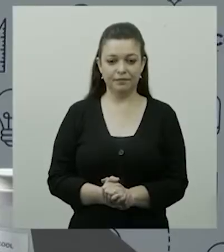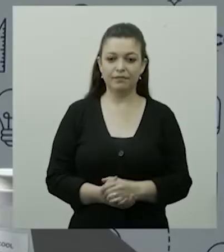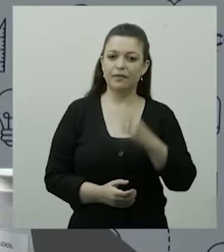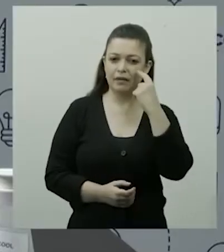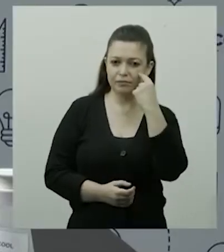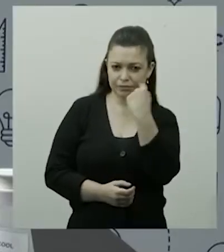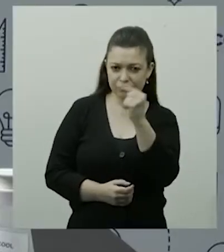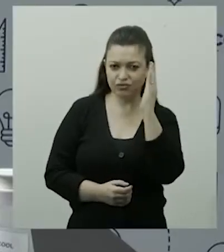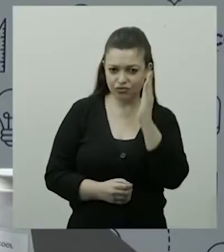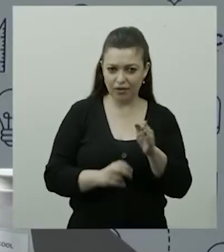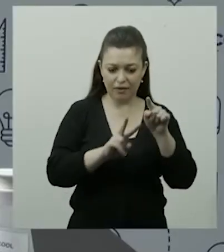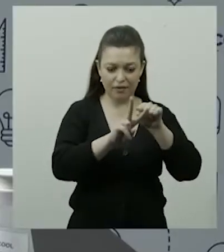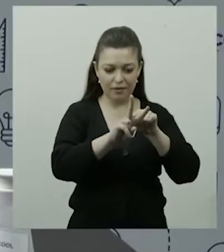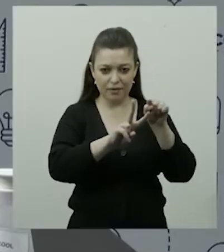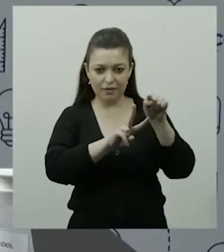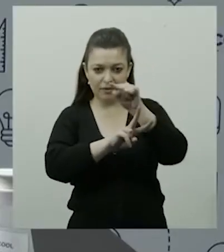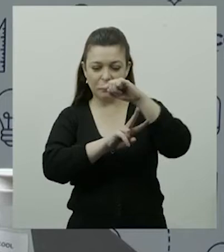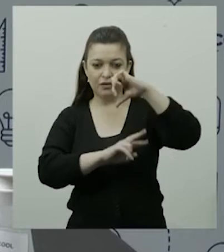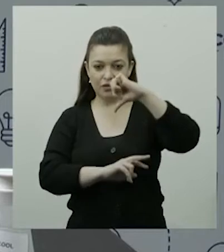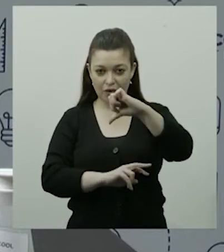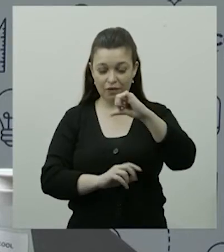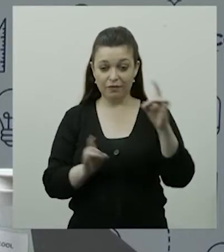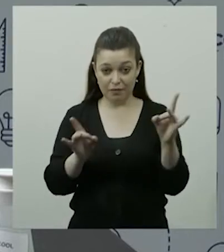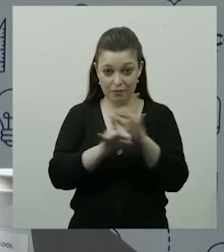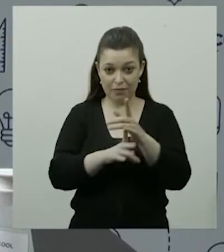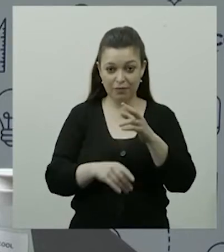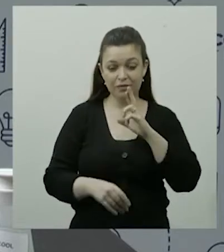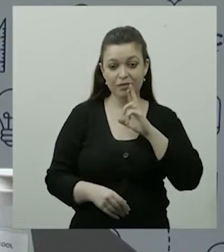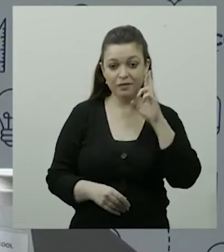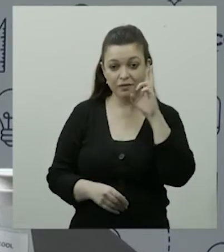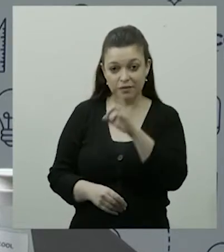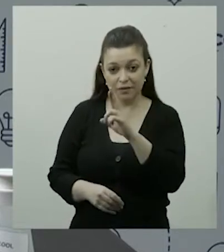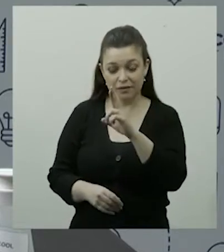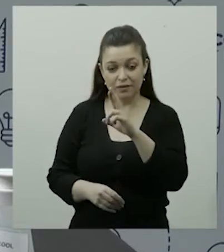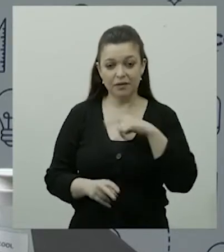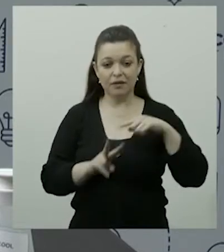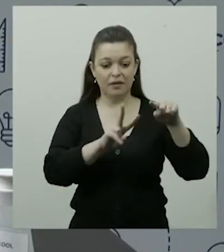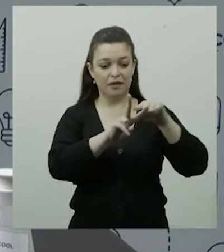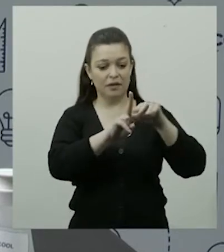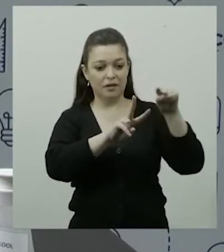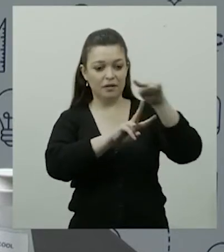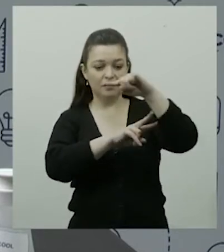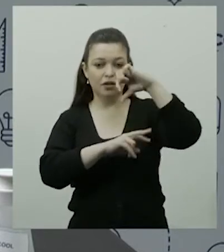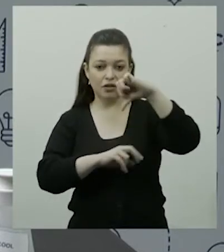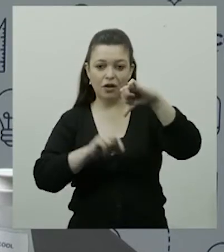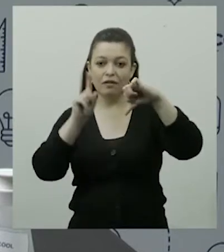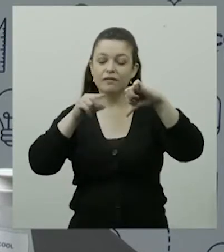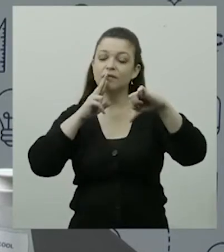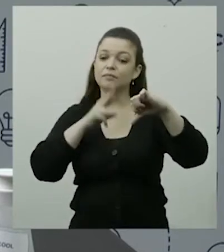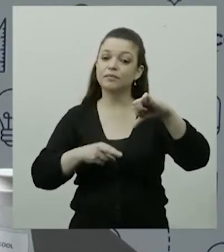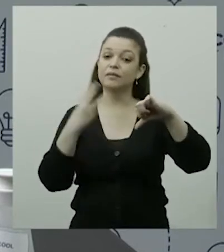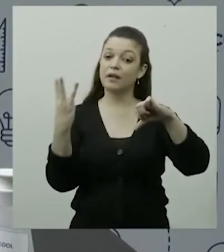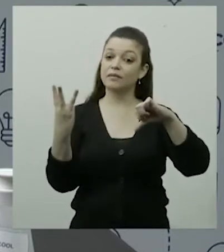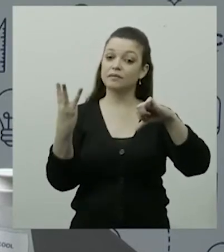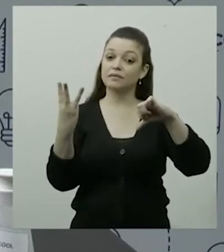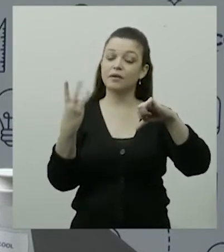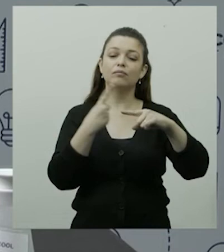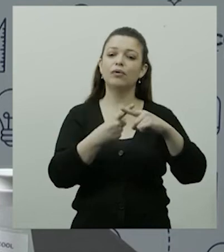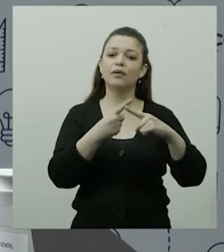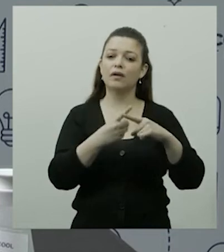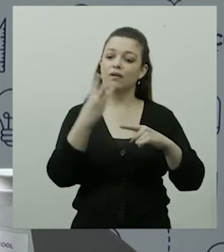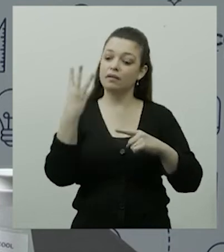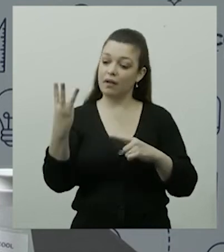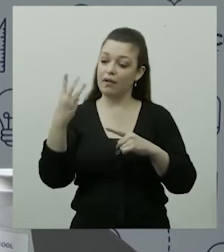descobriram a raiz quadrada de 9? A raiz quadrada de 9 é 3. Porque 3 vezes 3